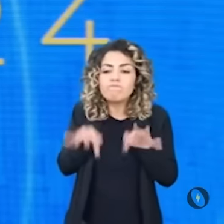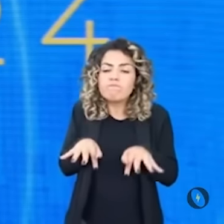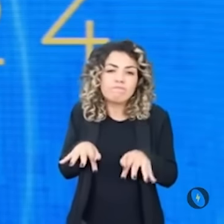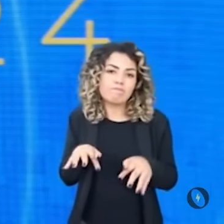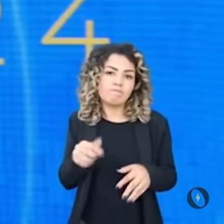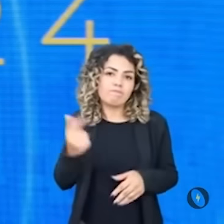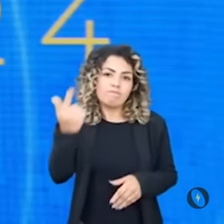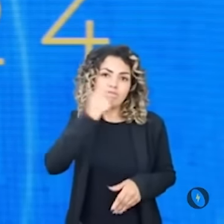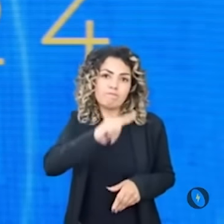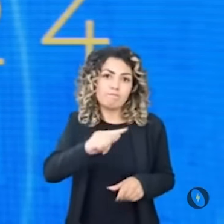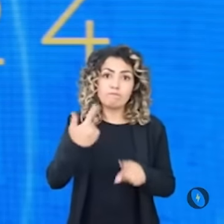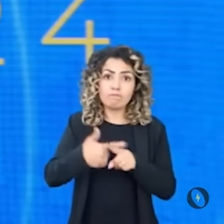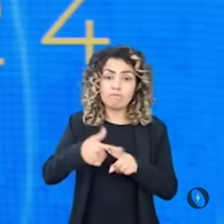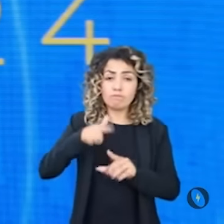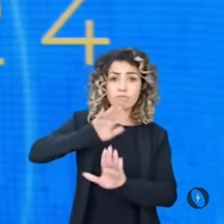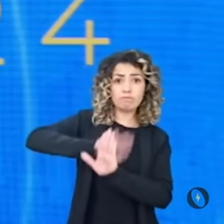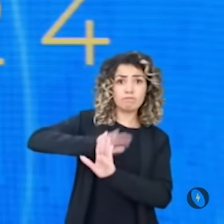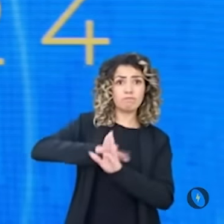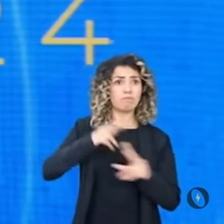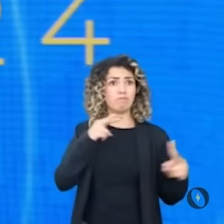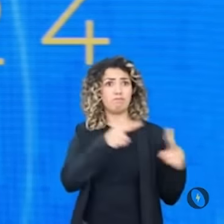grande confusão que empurre empurre a saída dos candidatos